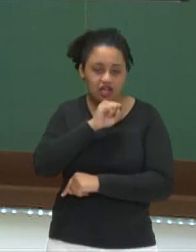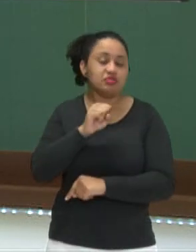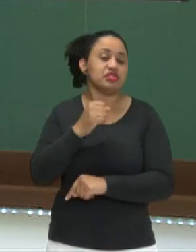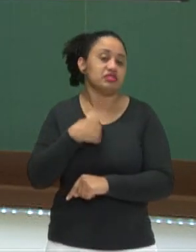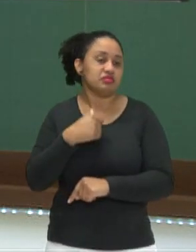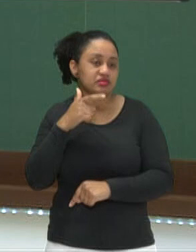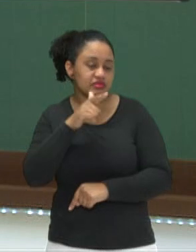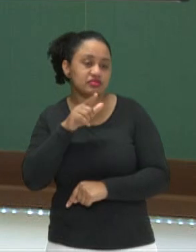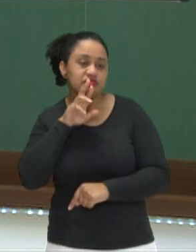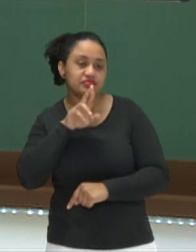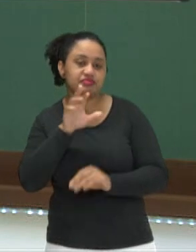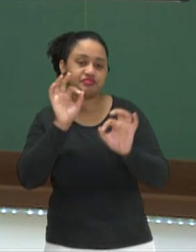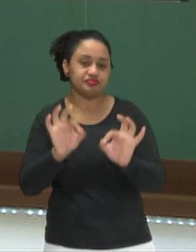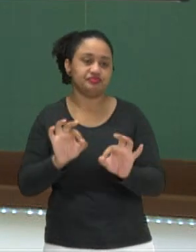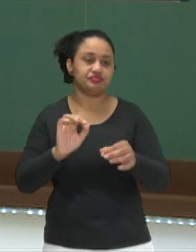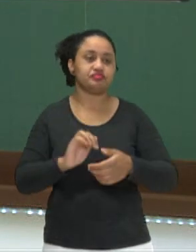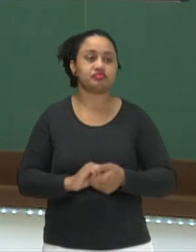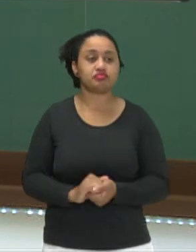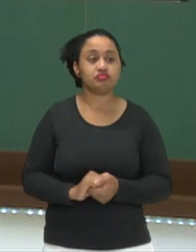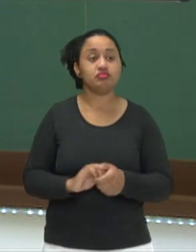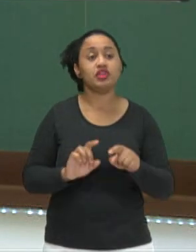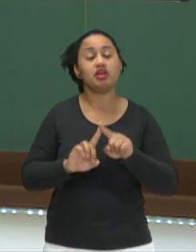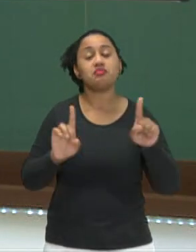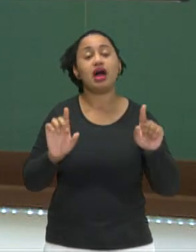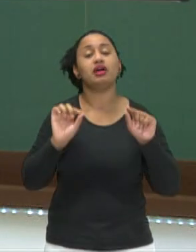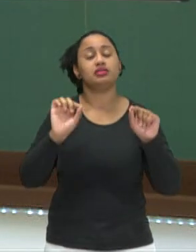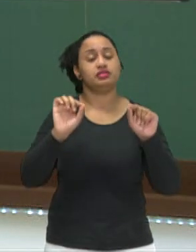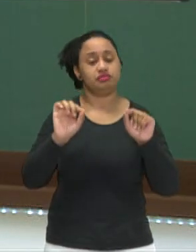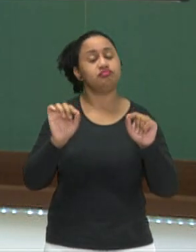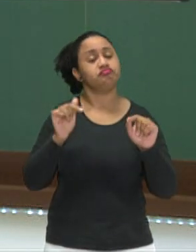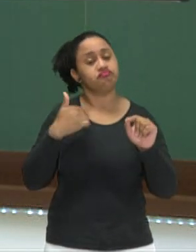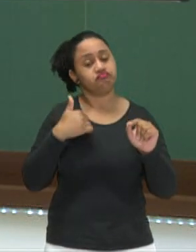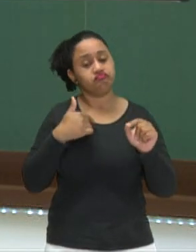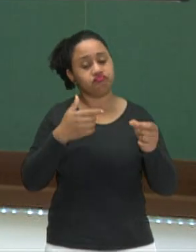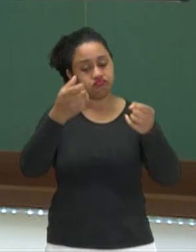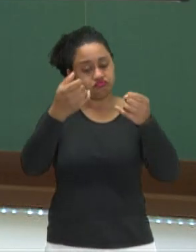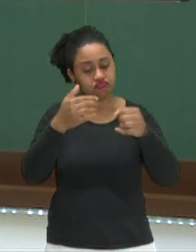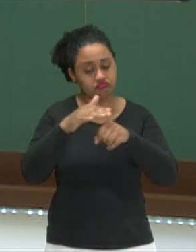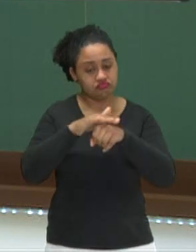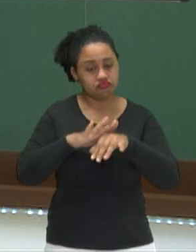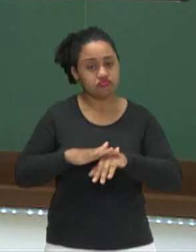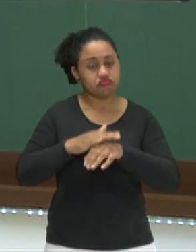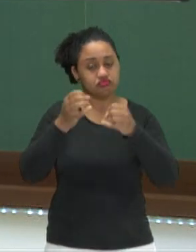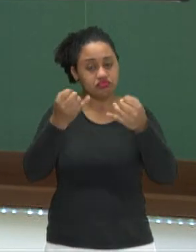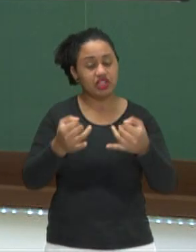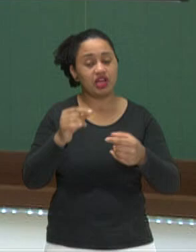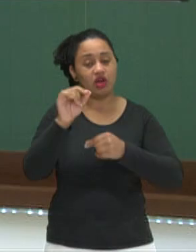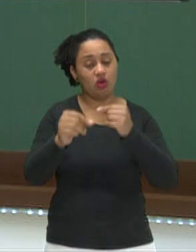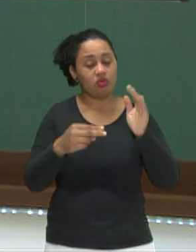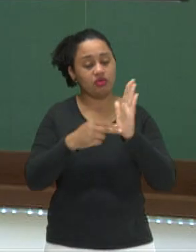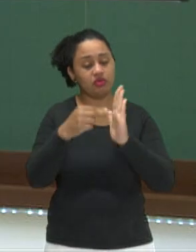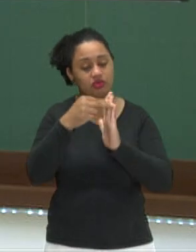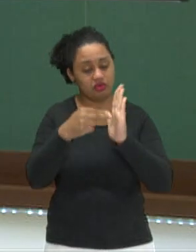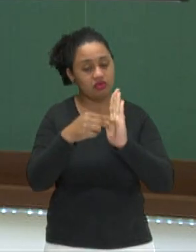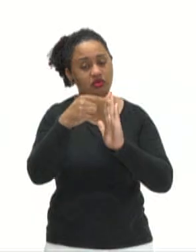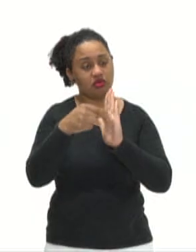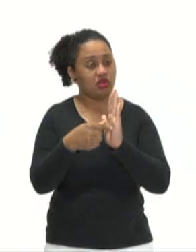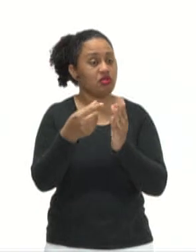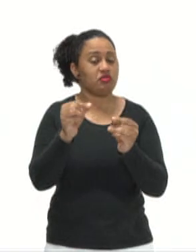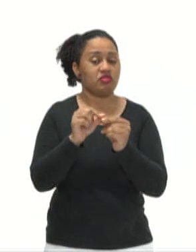a resolução dele ali. Bem, mas vamos falar especificamente do prisma e como calcular a área dele